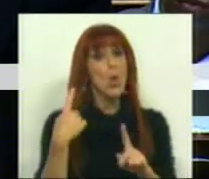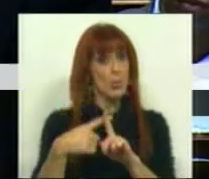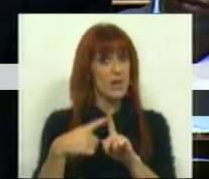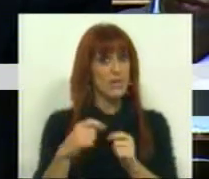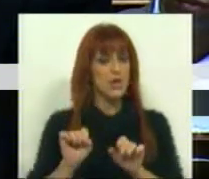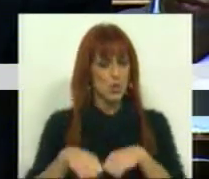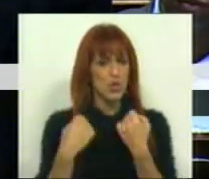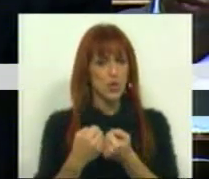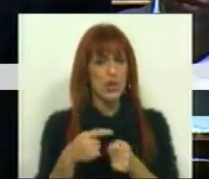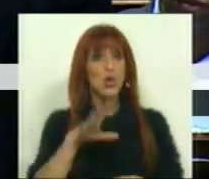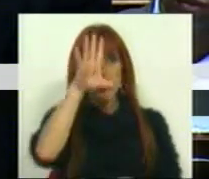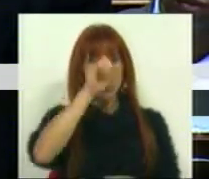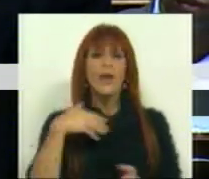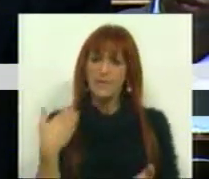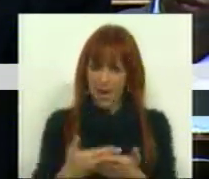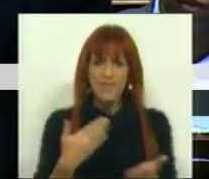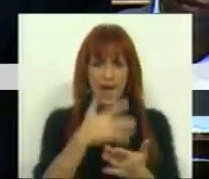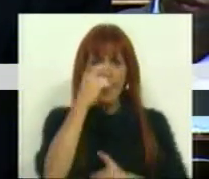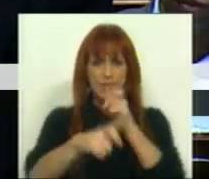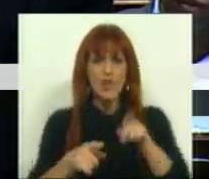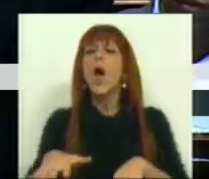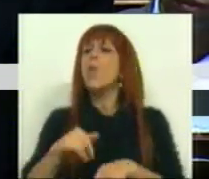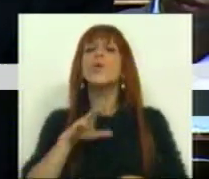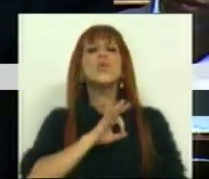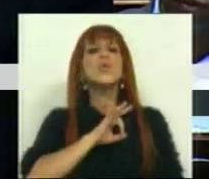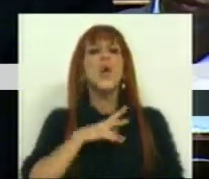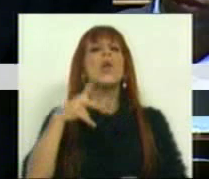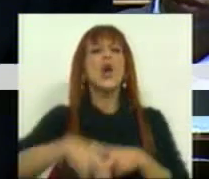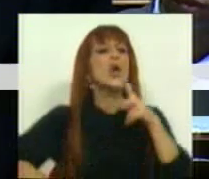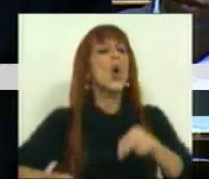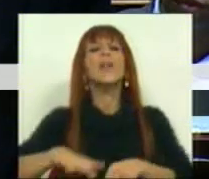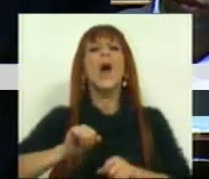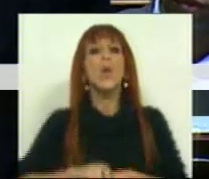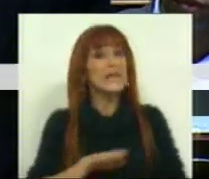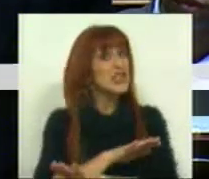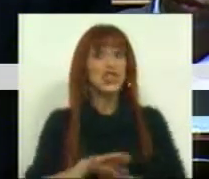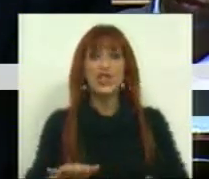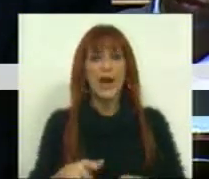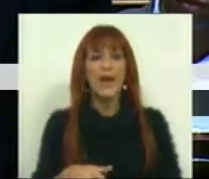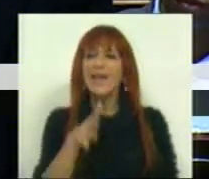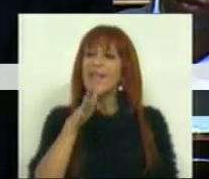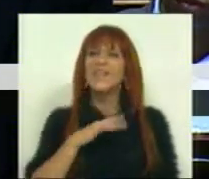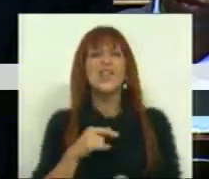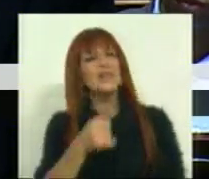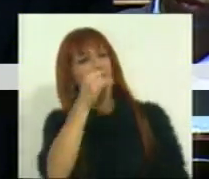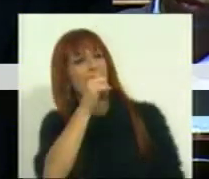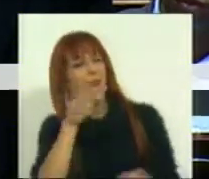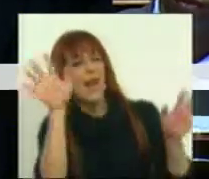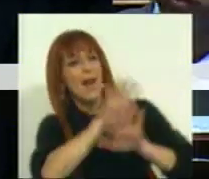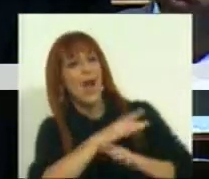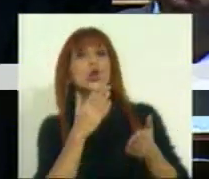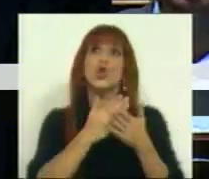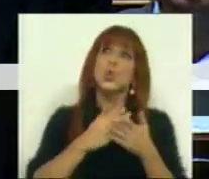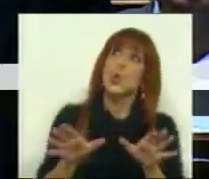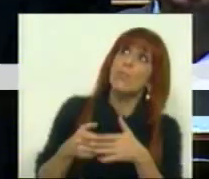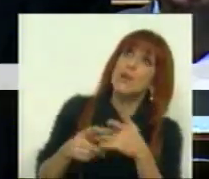benefícios sociais que o Estado tem dado aos cidadãos. Onde é que o senhor vai cortar? Chega de nos andar a entreter com os estudos,